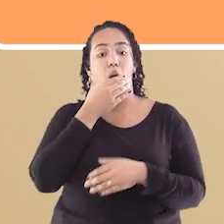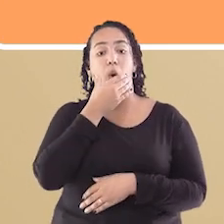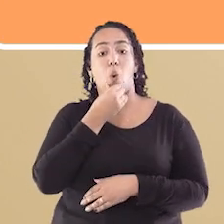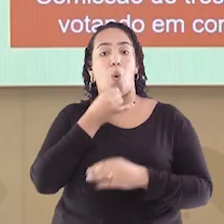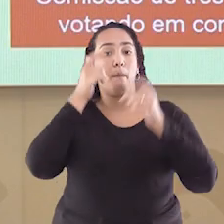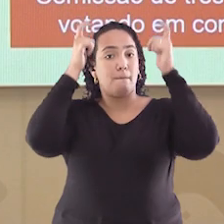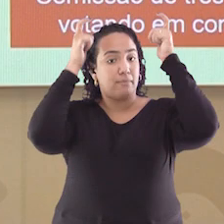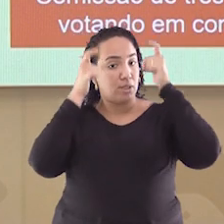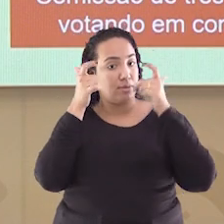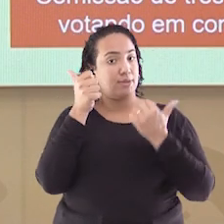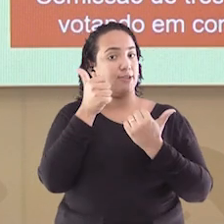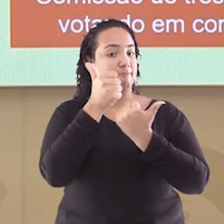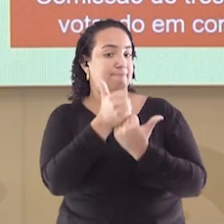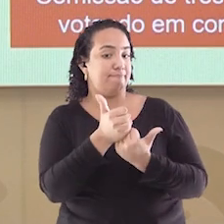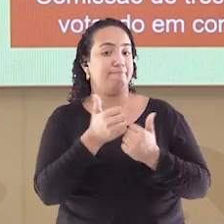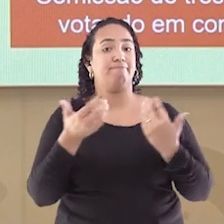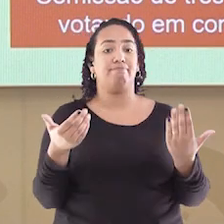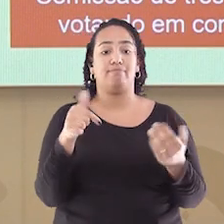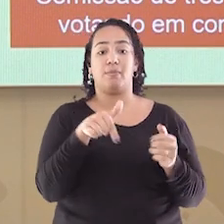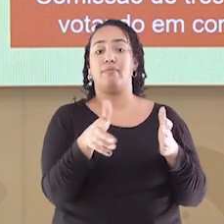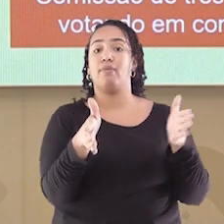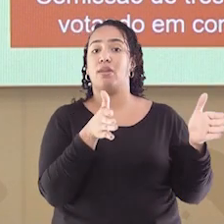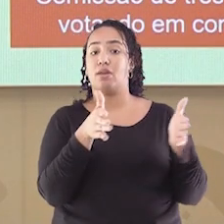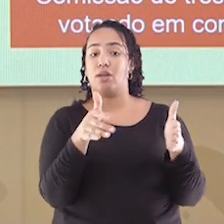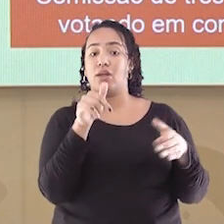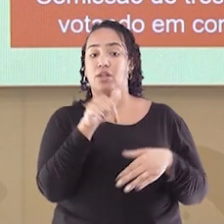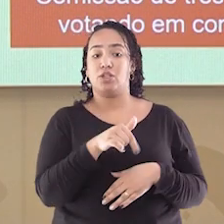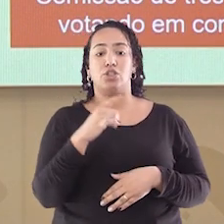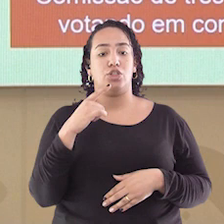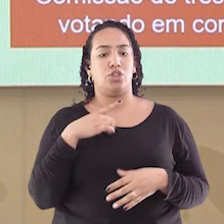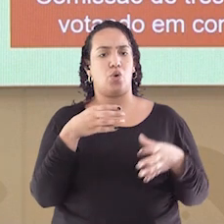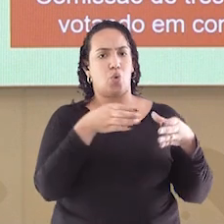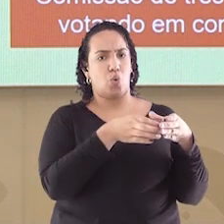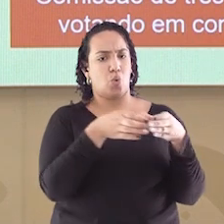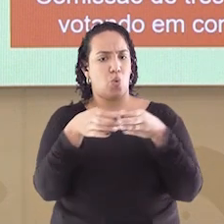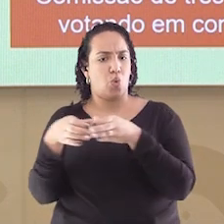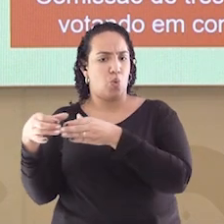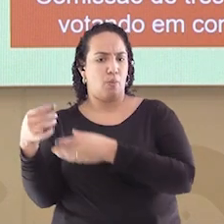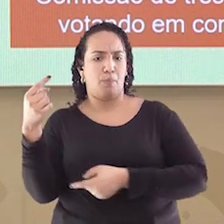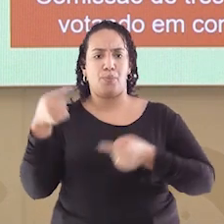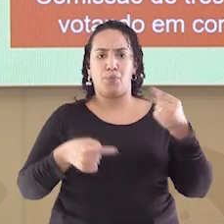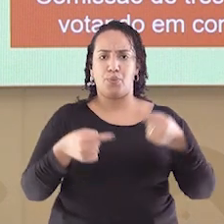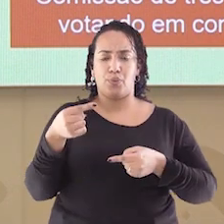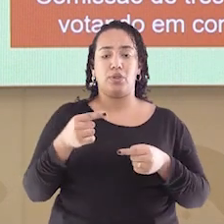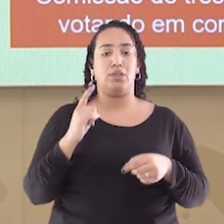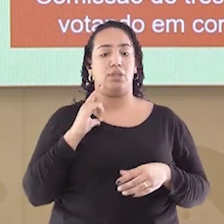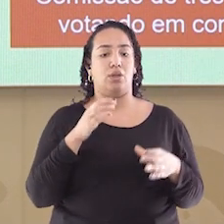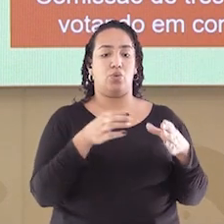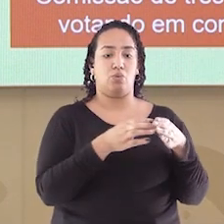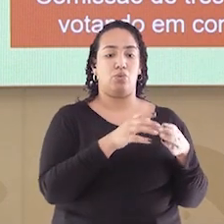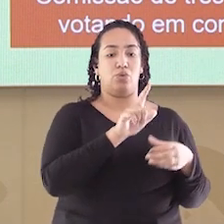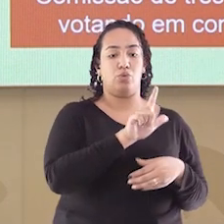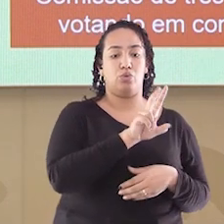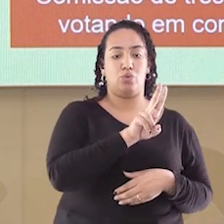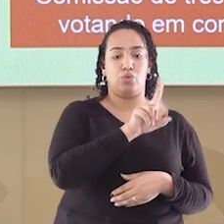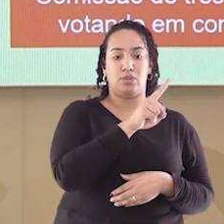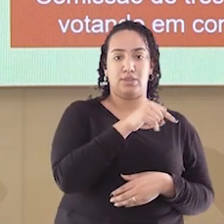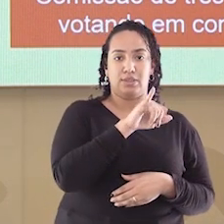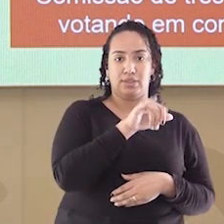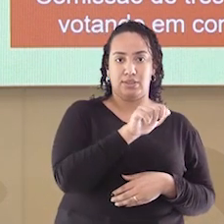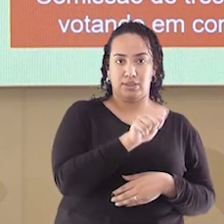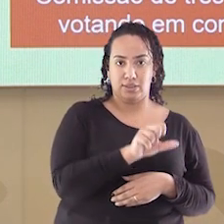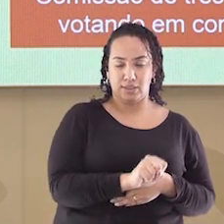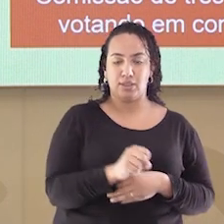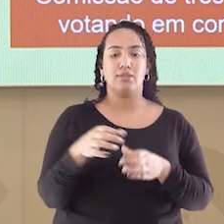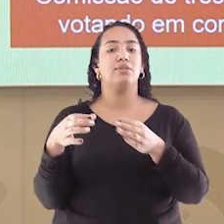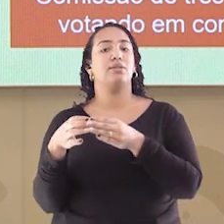trono. Durante o período regencial, os partidos políticos da época, que eram os Luzias e Saquaremas, os